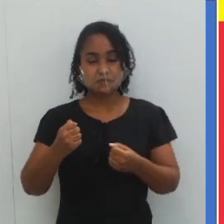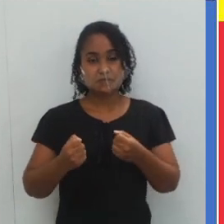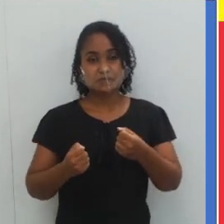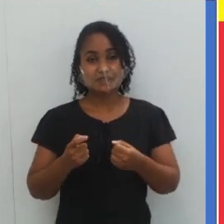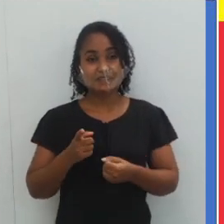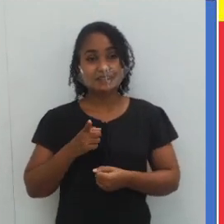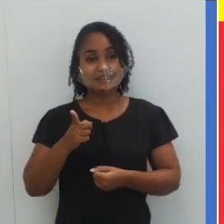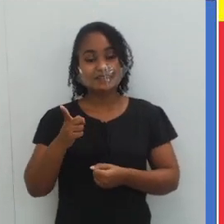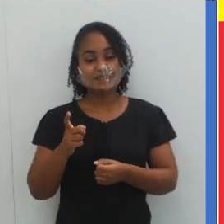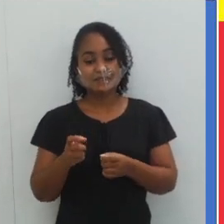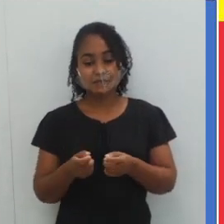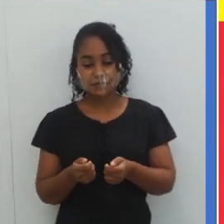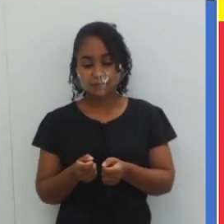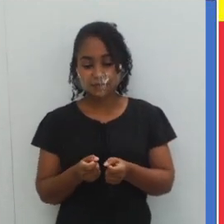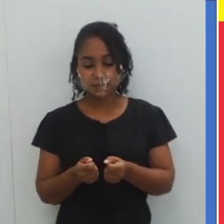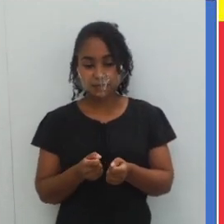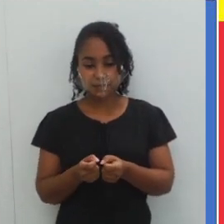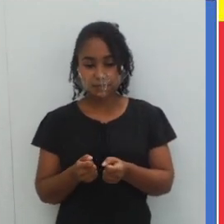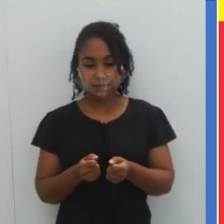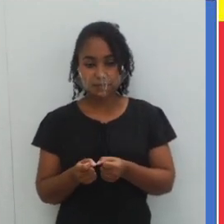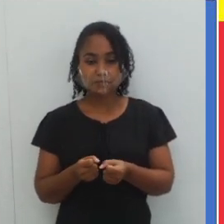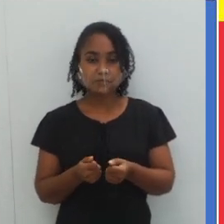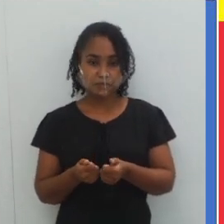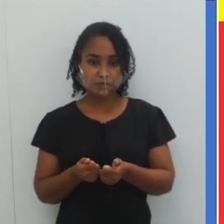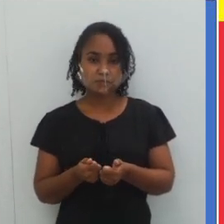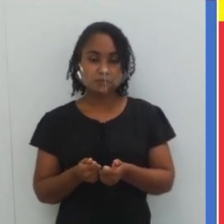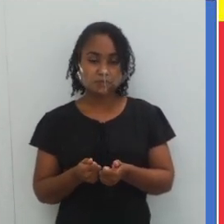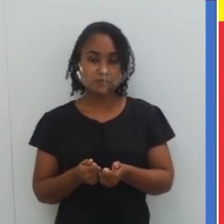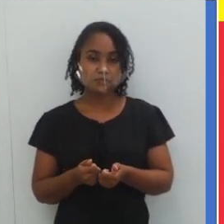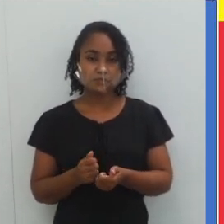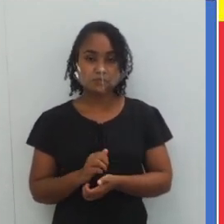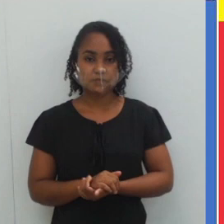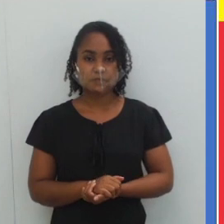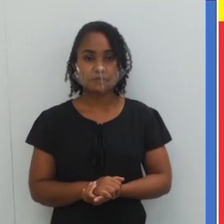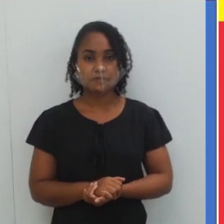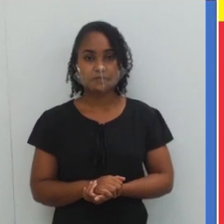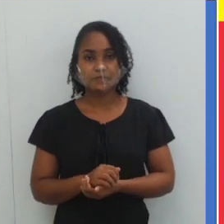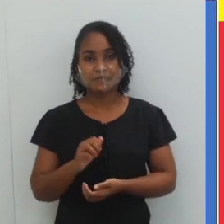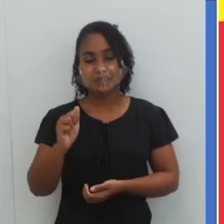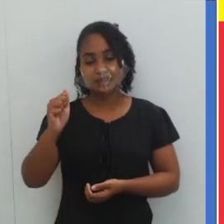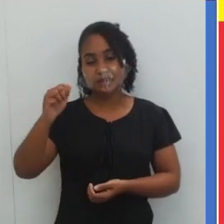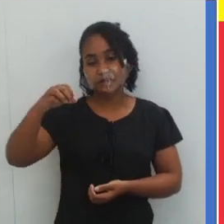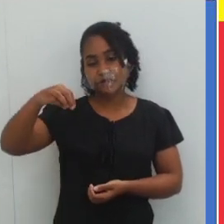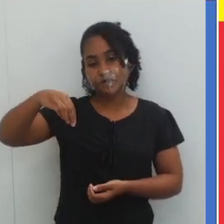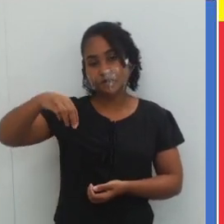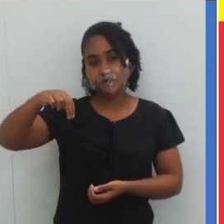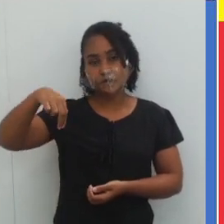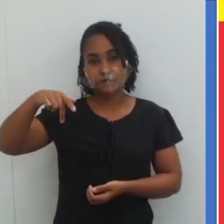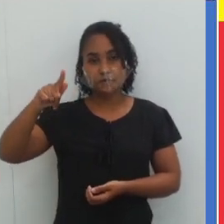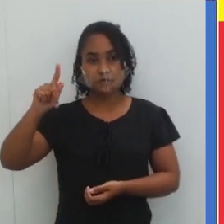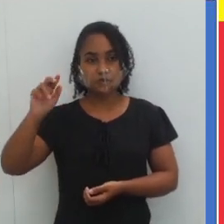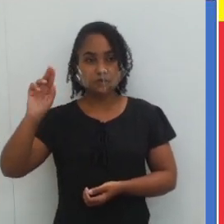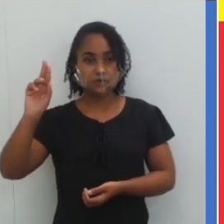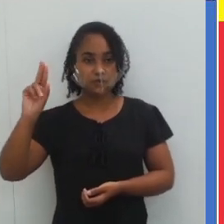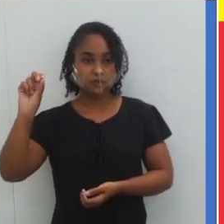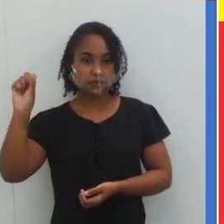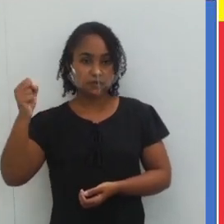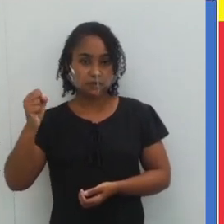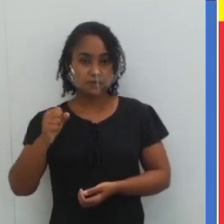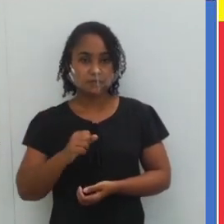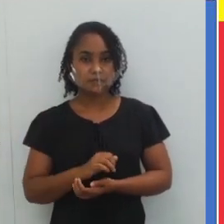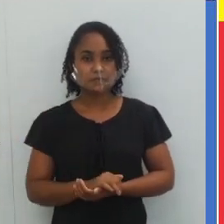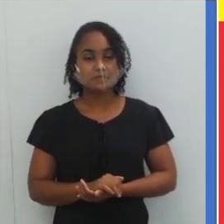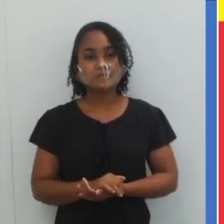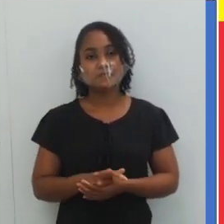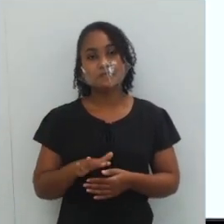she was playing Among Us. Ela estava jogando Among Us, que é